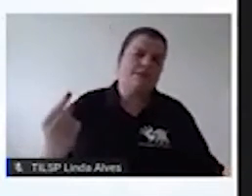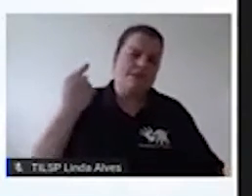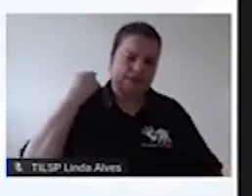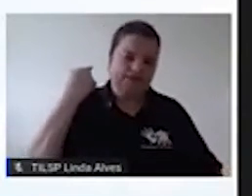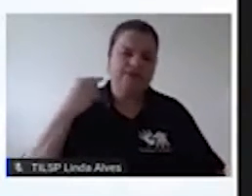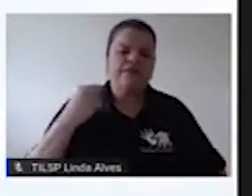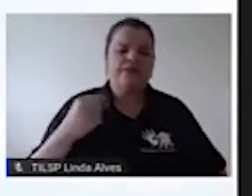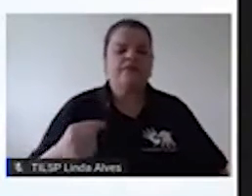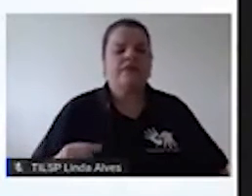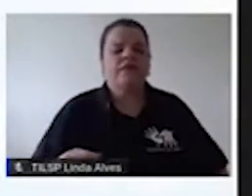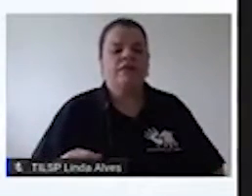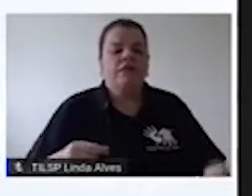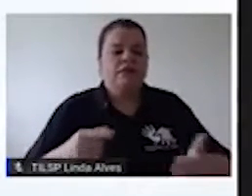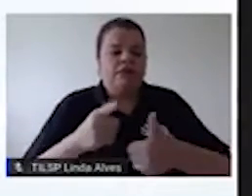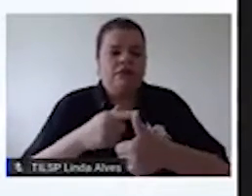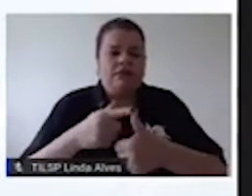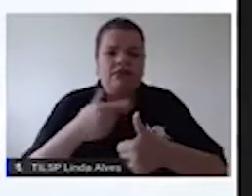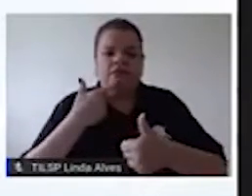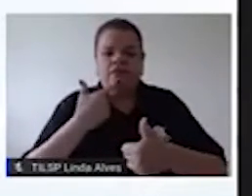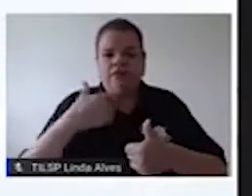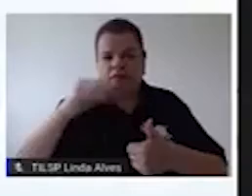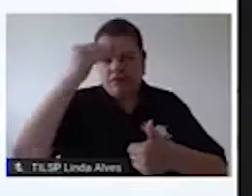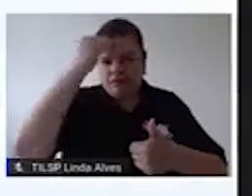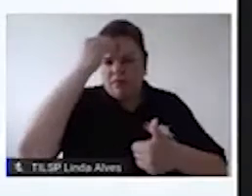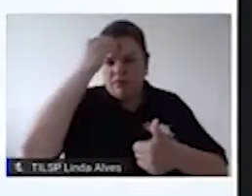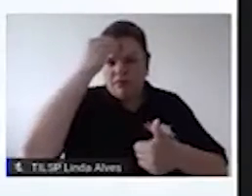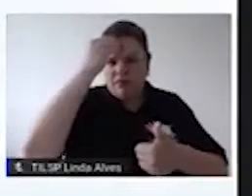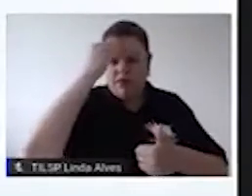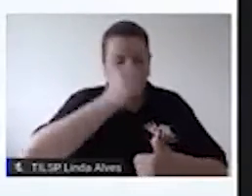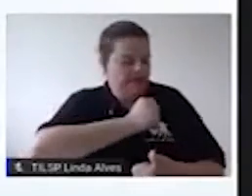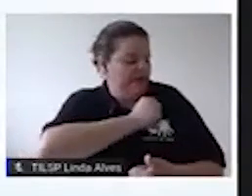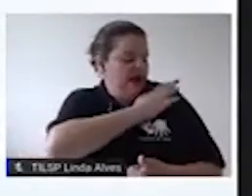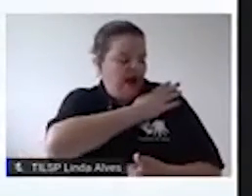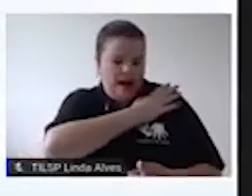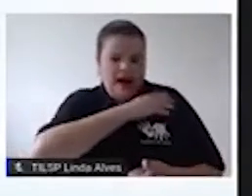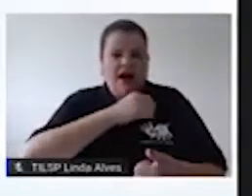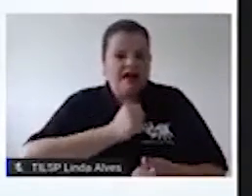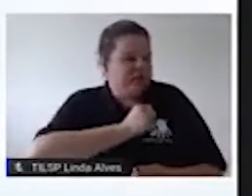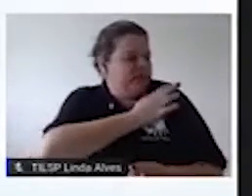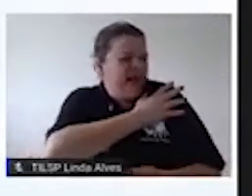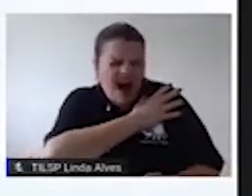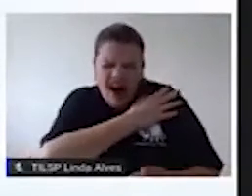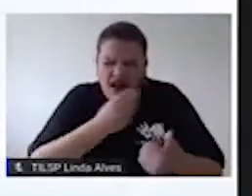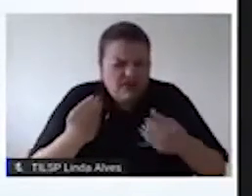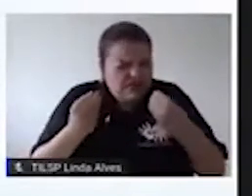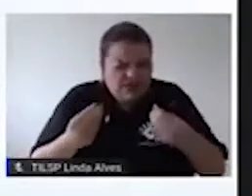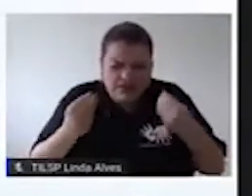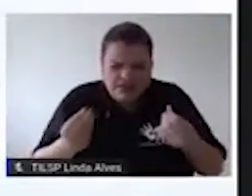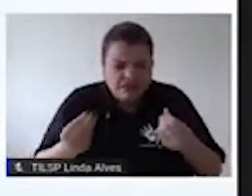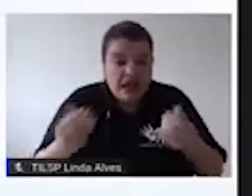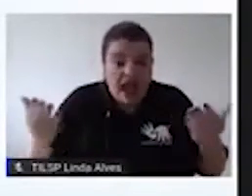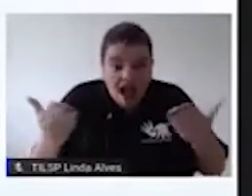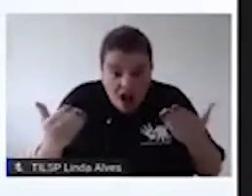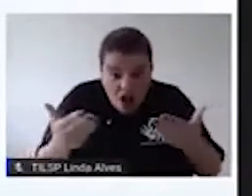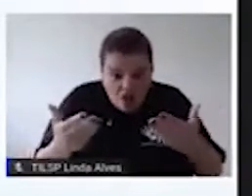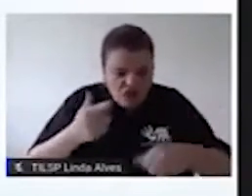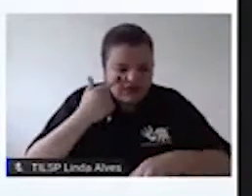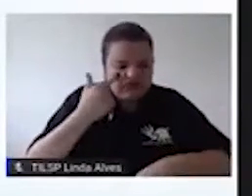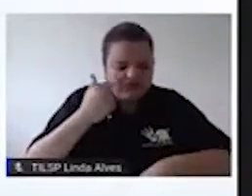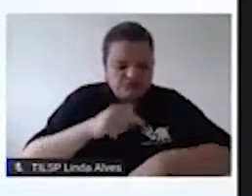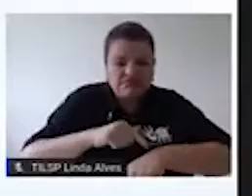primeiro, linguagens racistas nas redes sociais. E agora, inclusive,